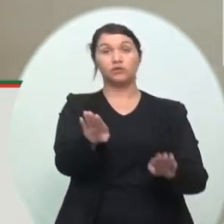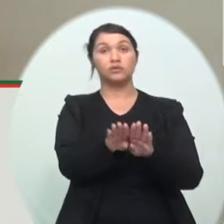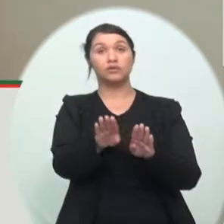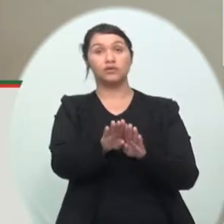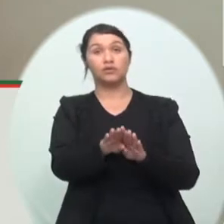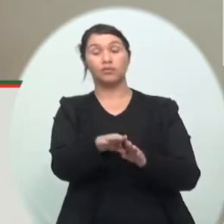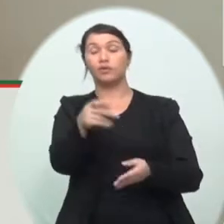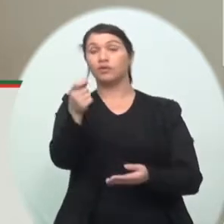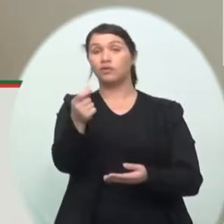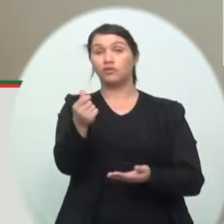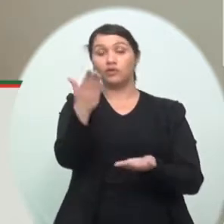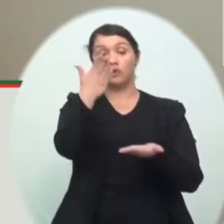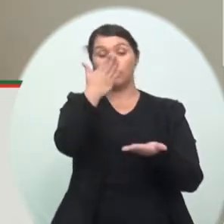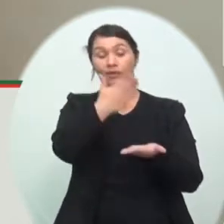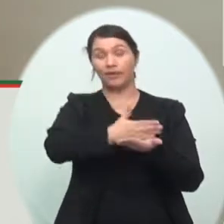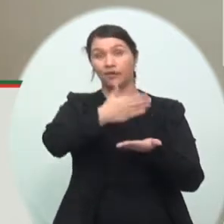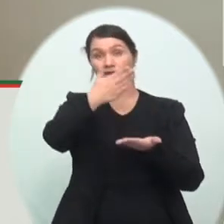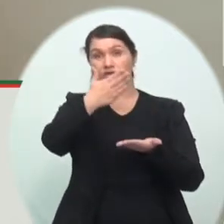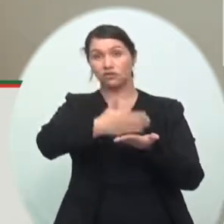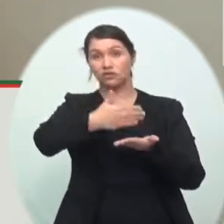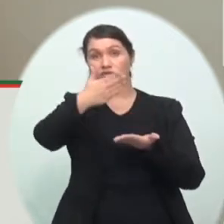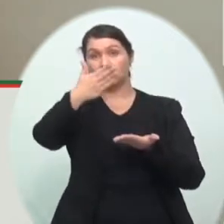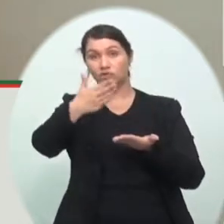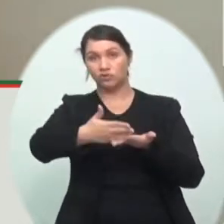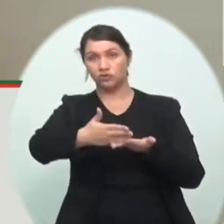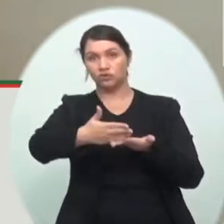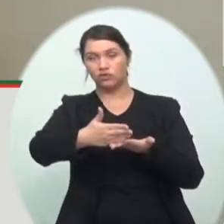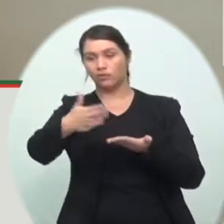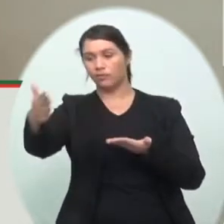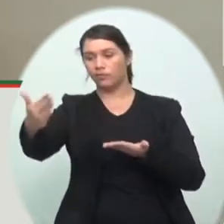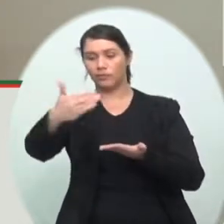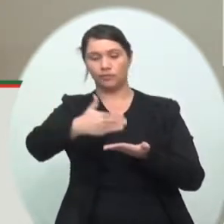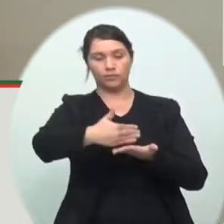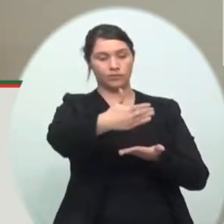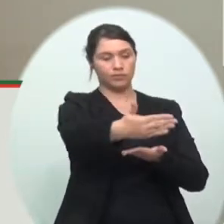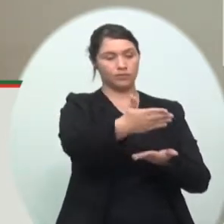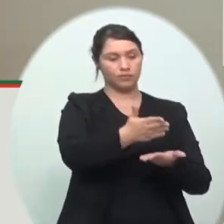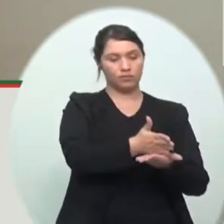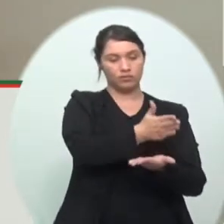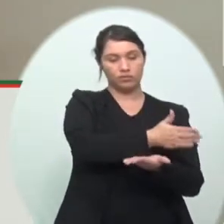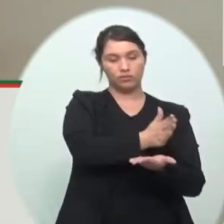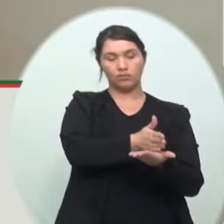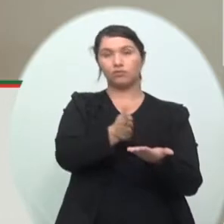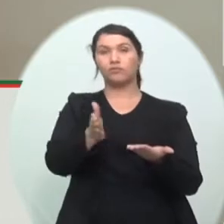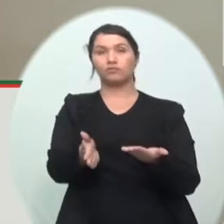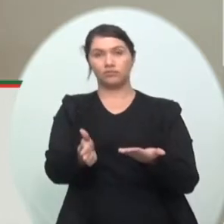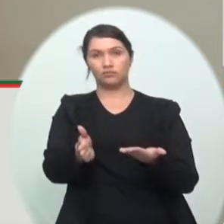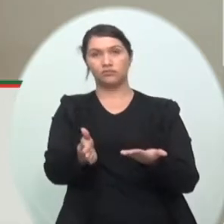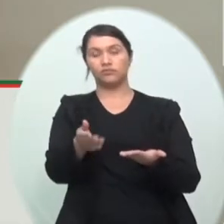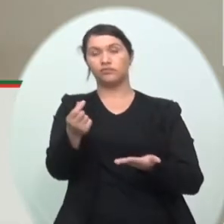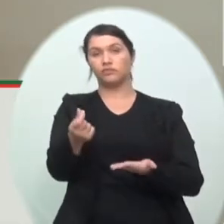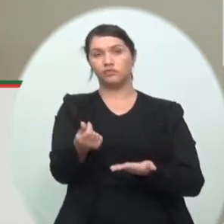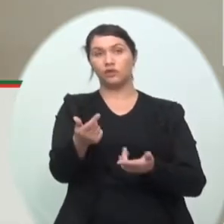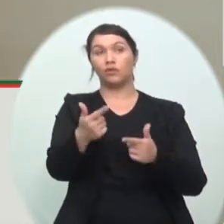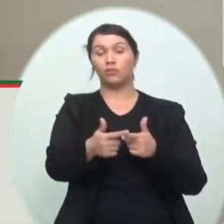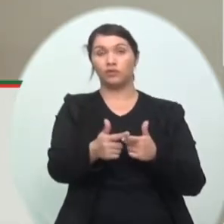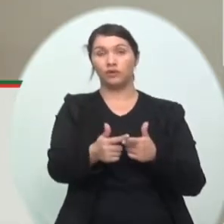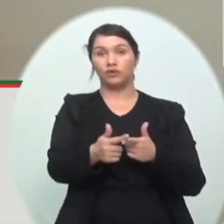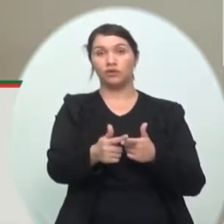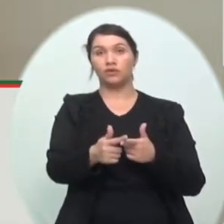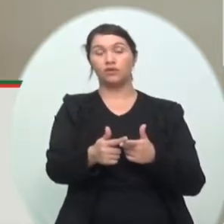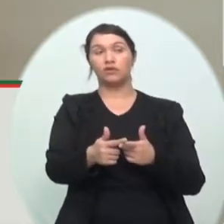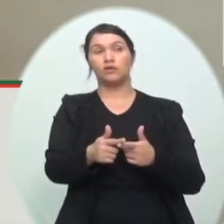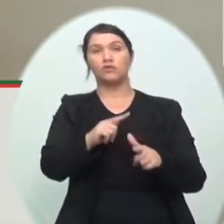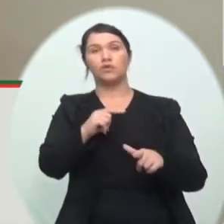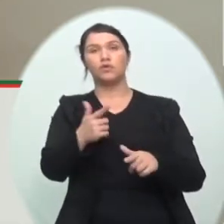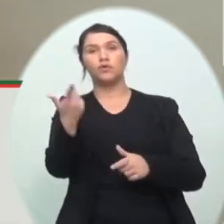profissionais, sendo que elas têm uma meta a ser cumprida, e cumprindo essa meta, umas recebem um pouquinho mais,